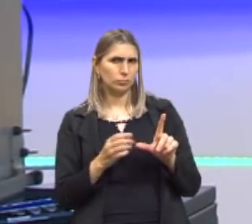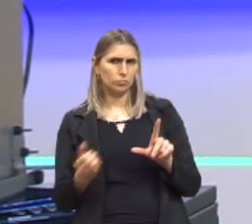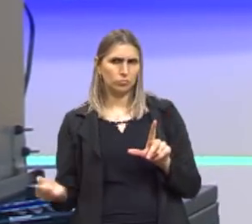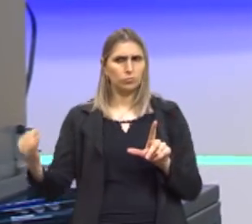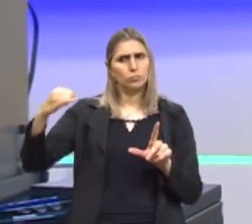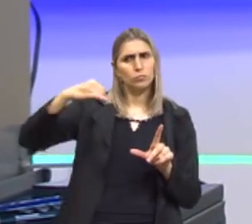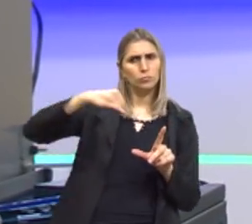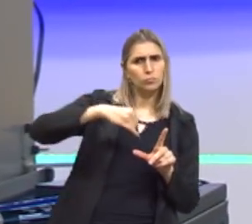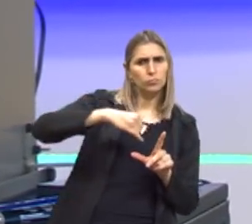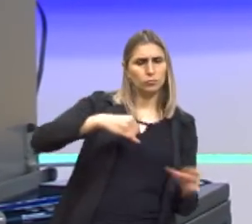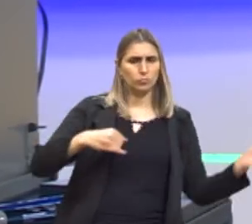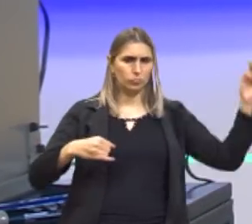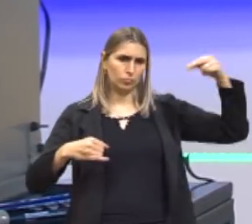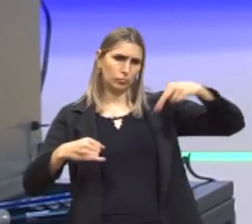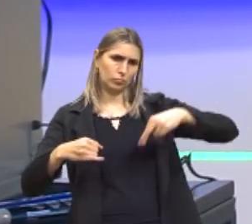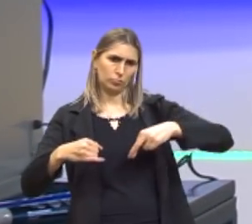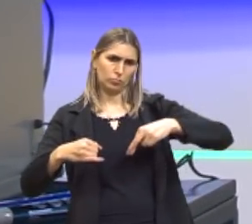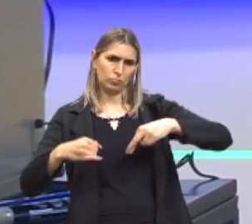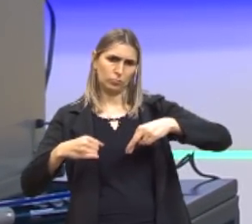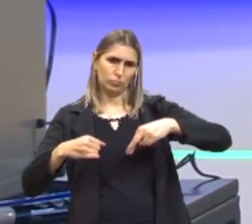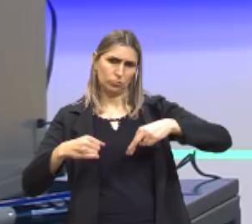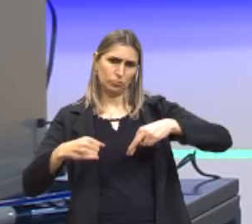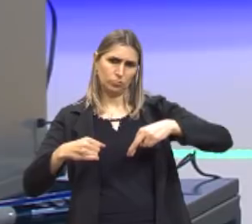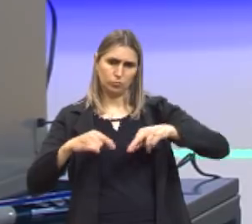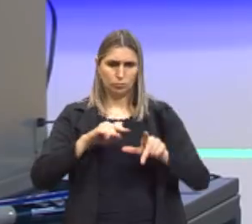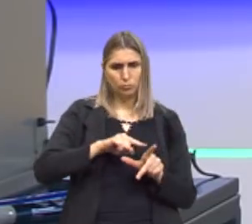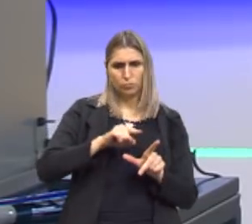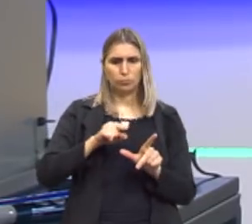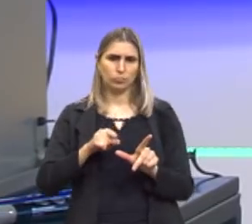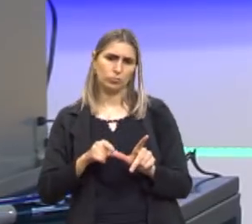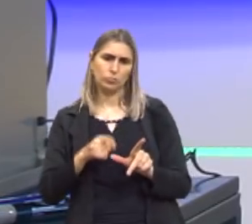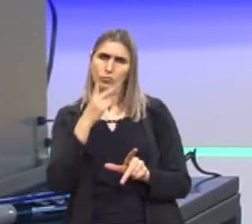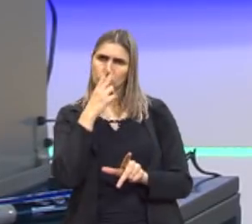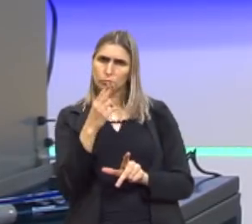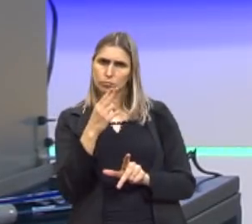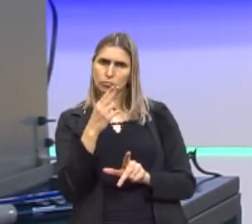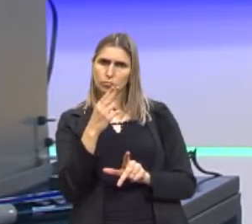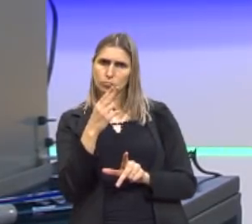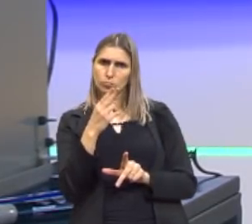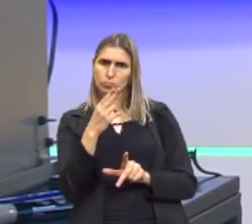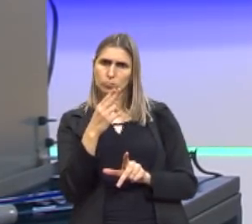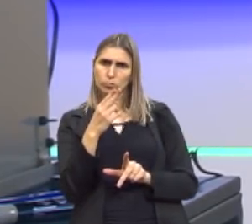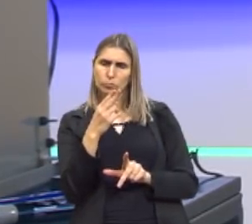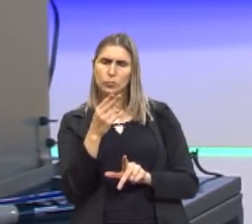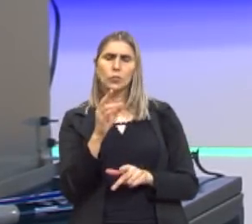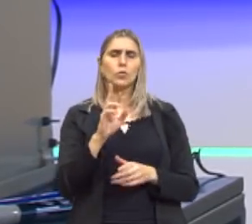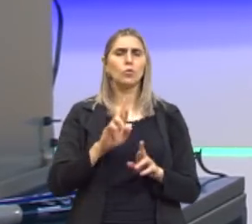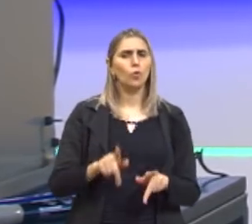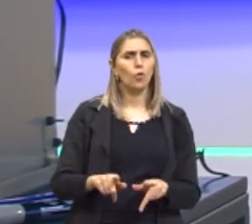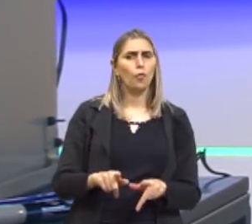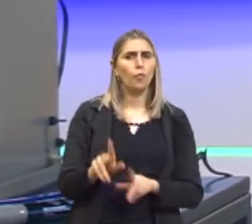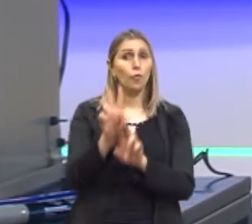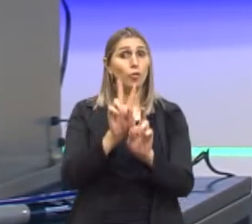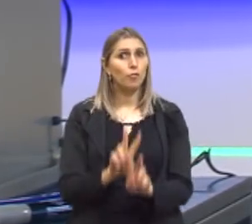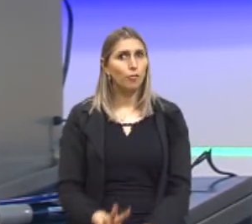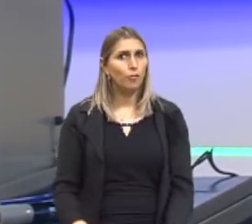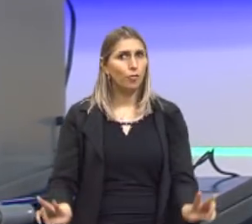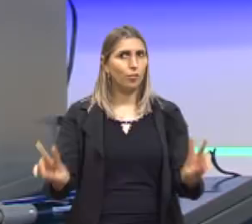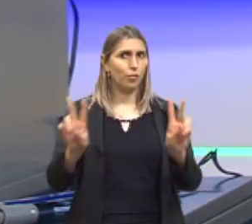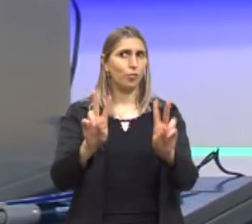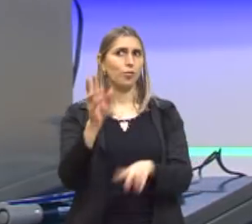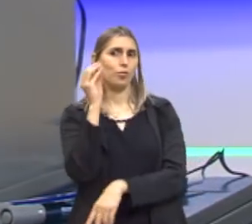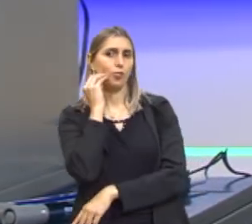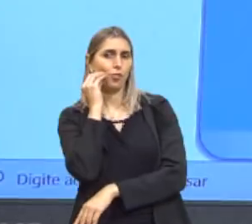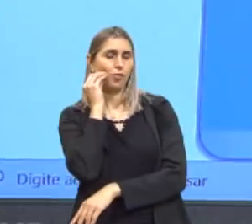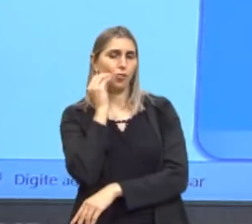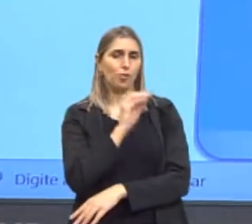incidência, se eles formam o mesmo ângulo mesmo, um raio aqui de forma totalmente virtual. Nós temos um espelho